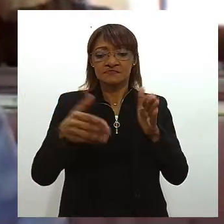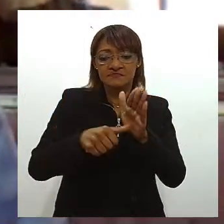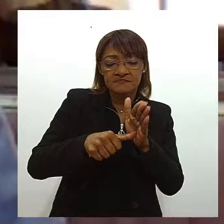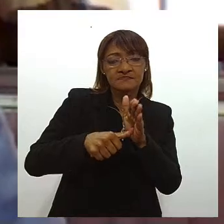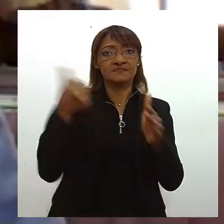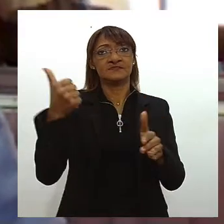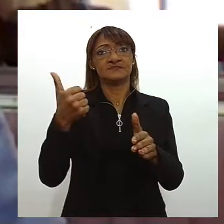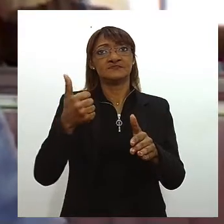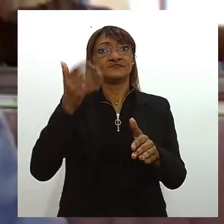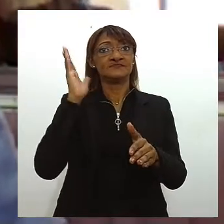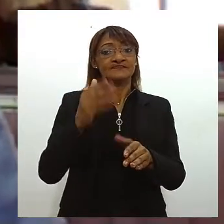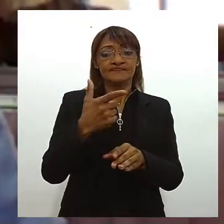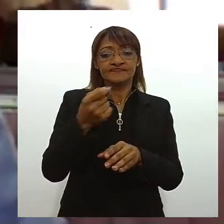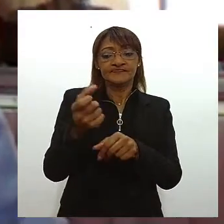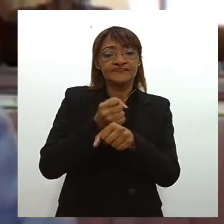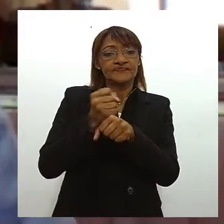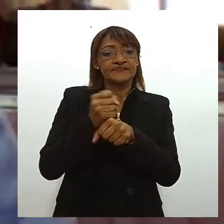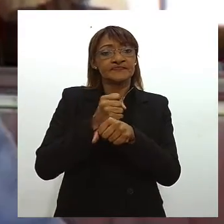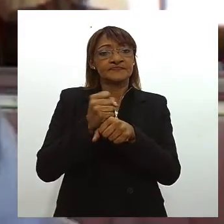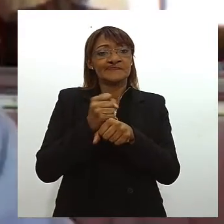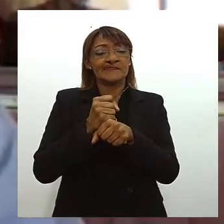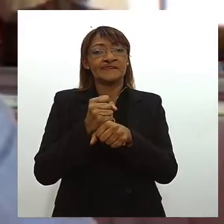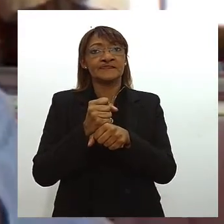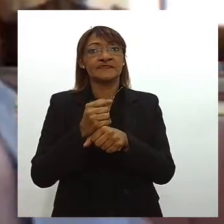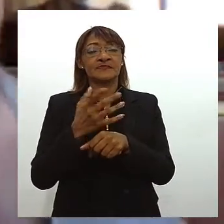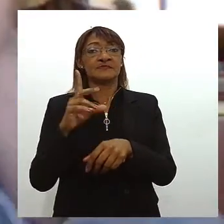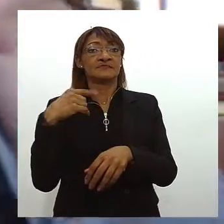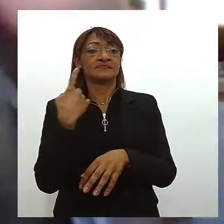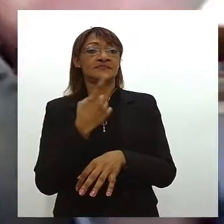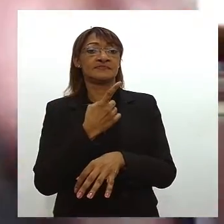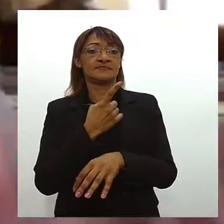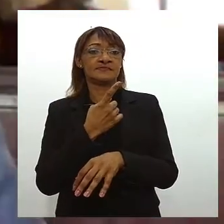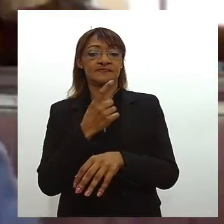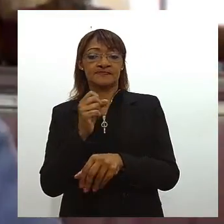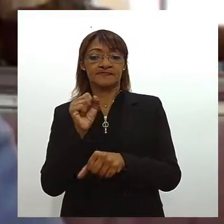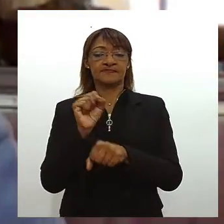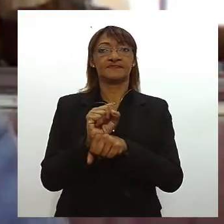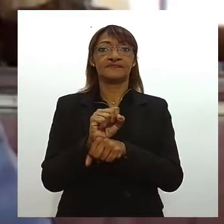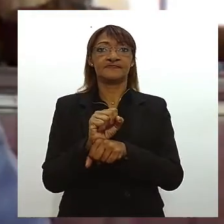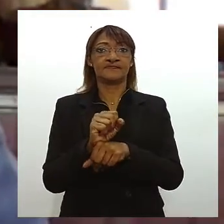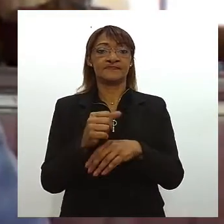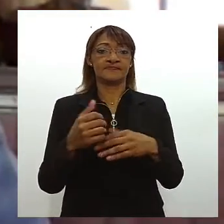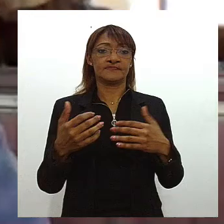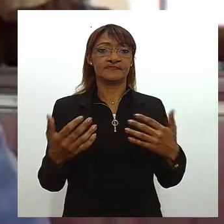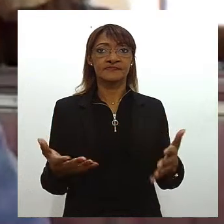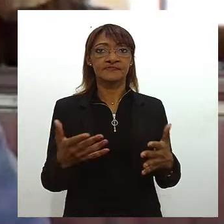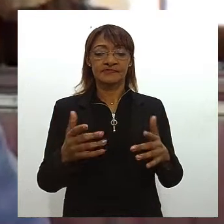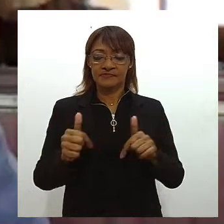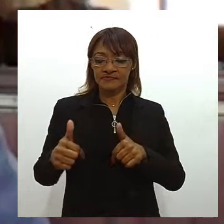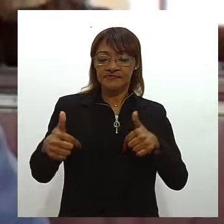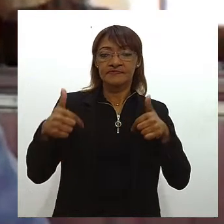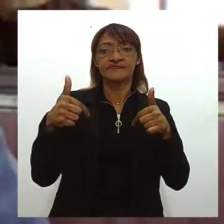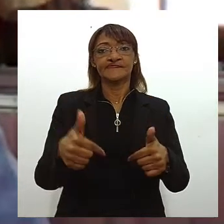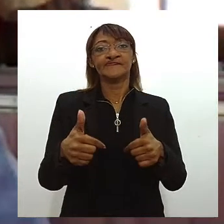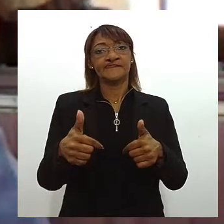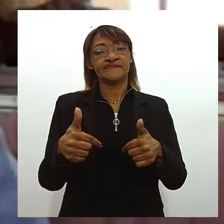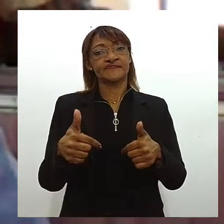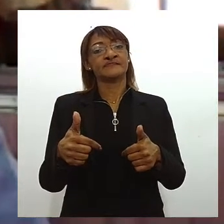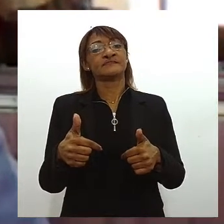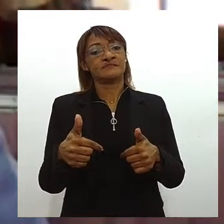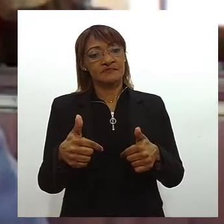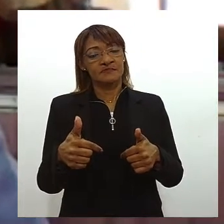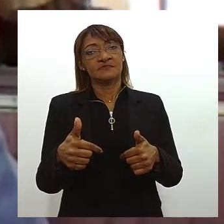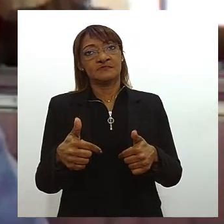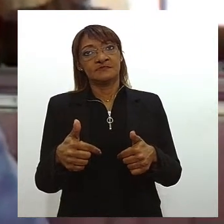anos nós tivemos uma estagnação nesse progresso de enfrentamento